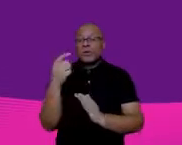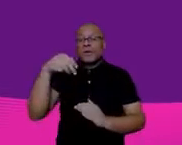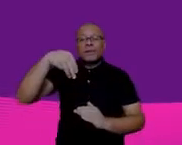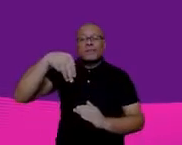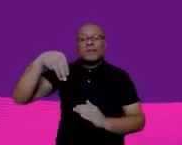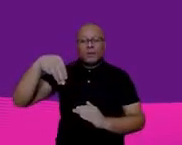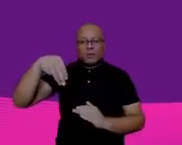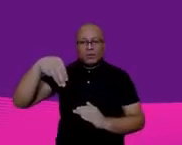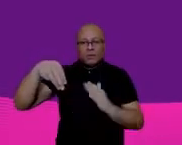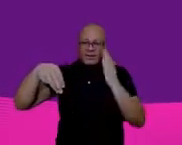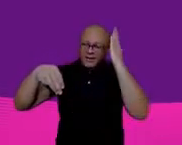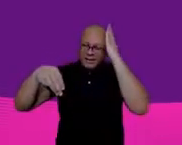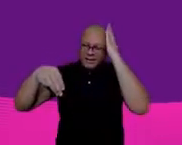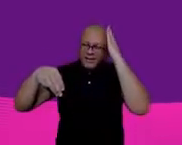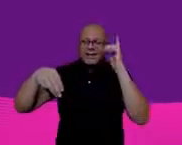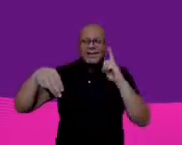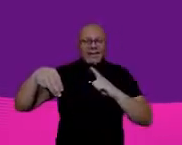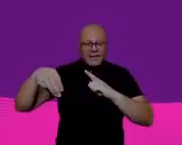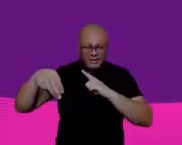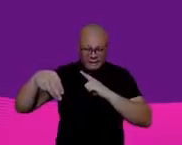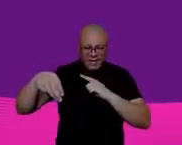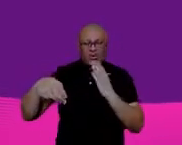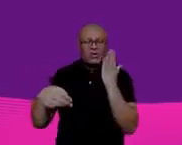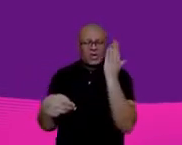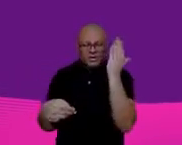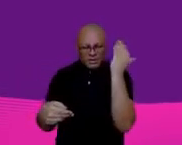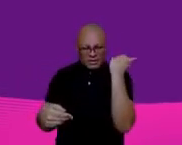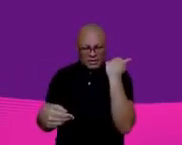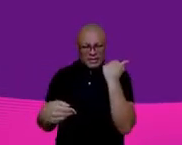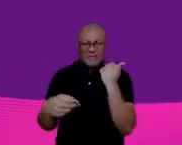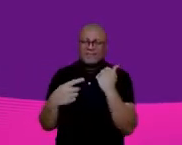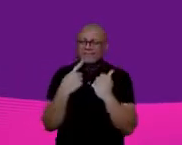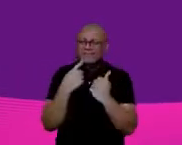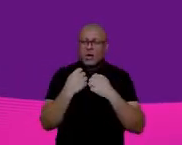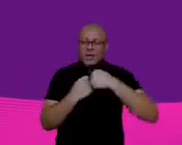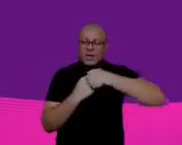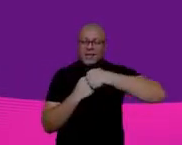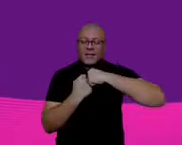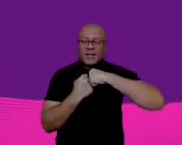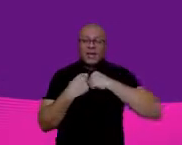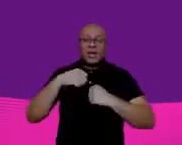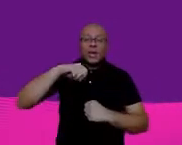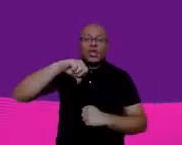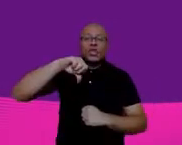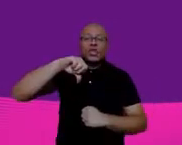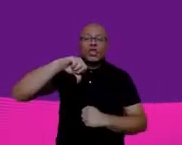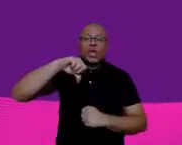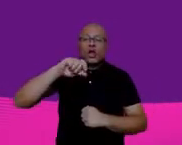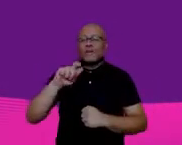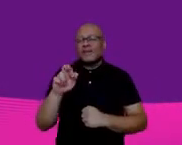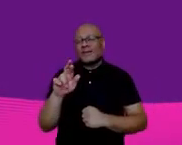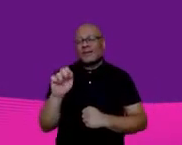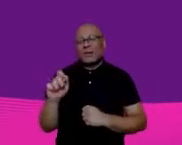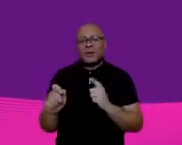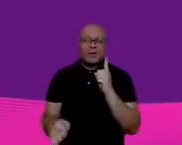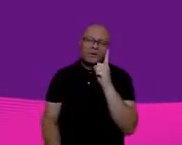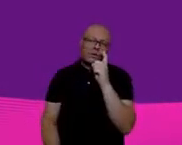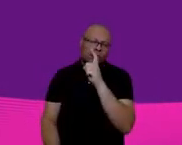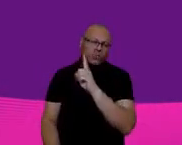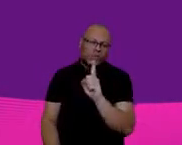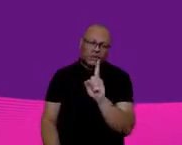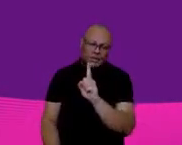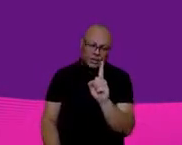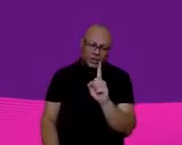tenho aqui uma deformidade em varo de 9 graus, não é um caso difícil. Nós vamos fazer a